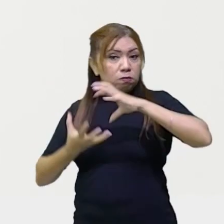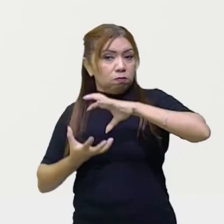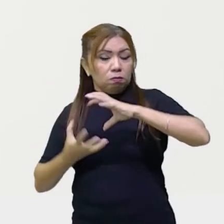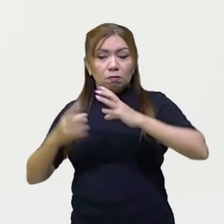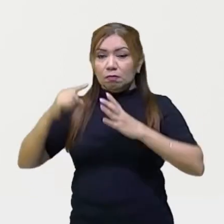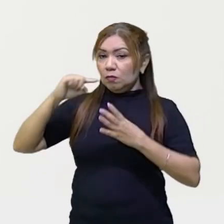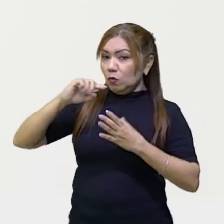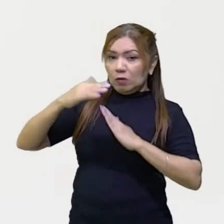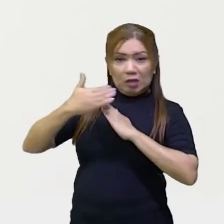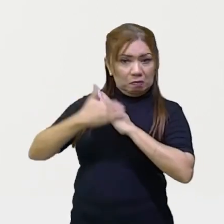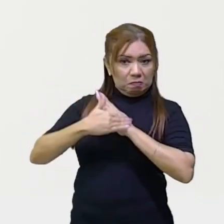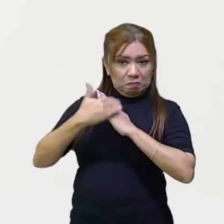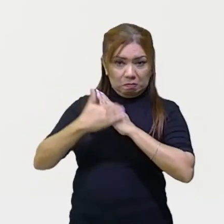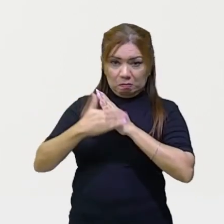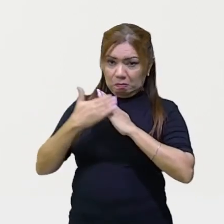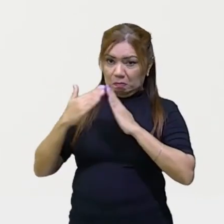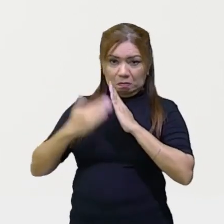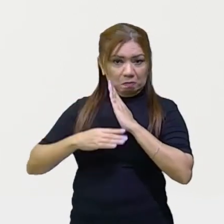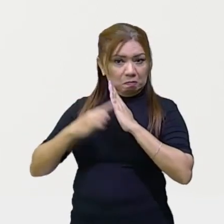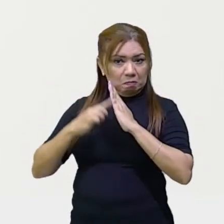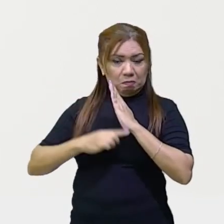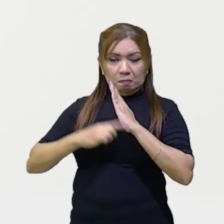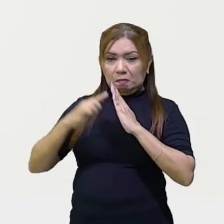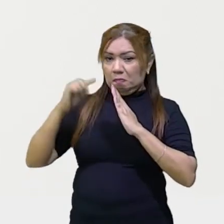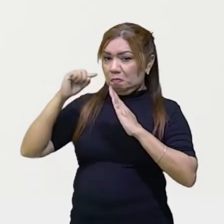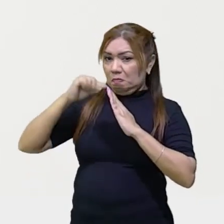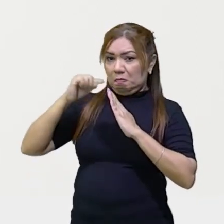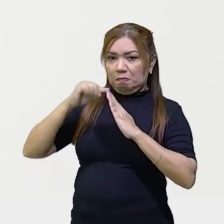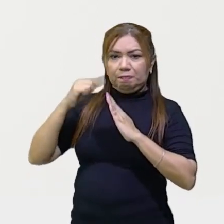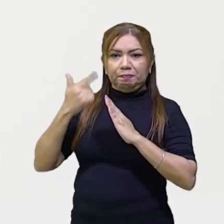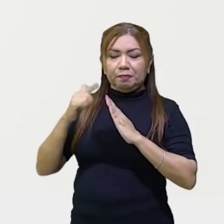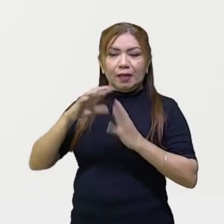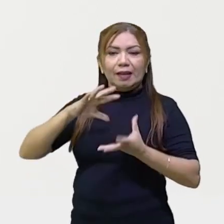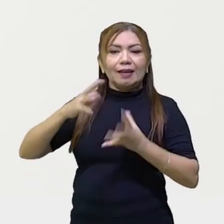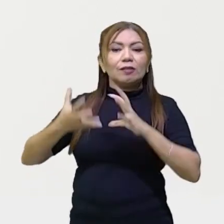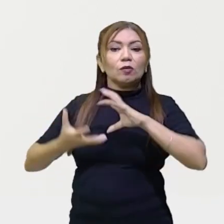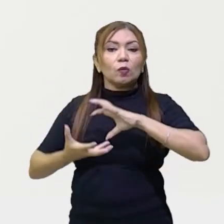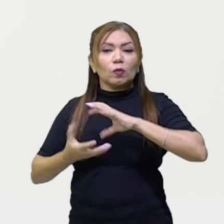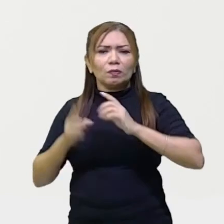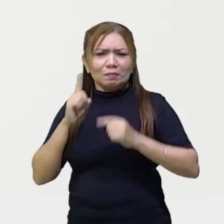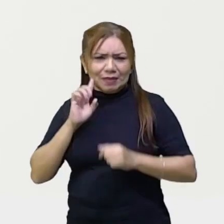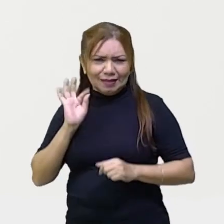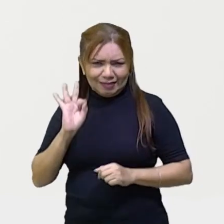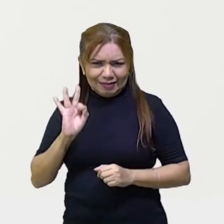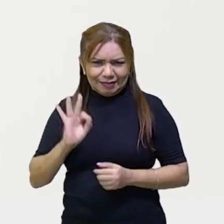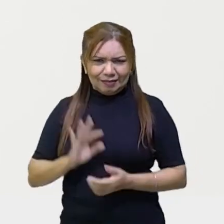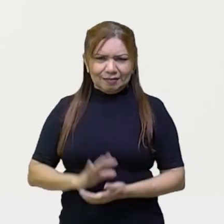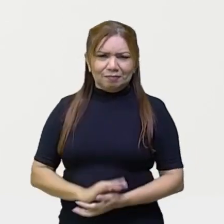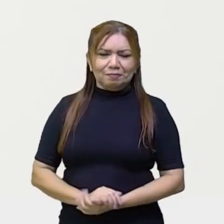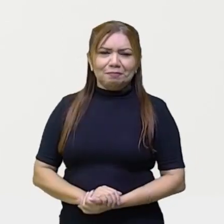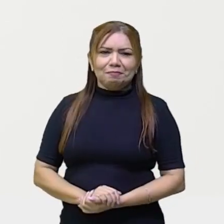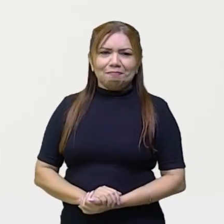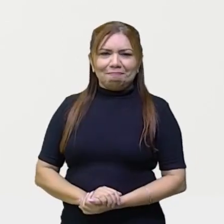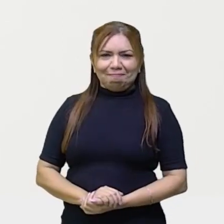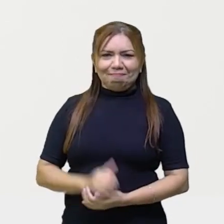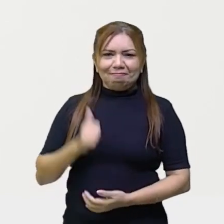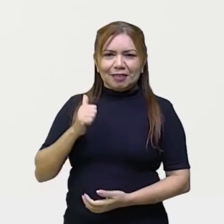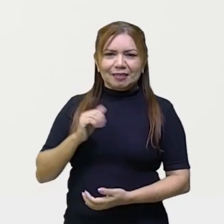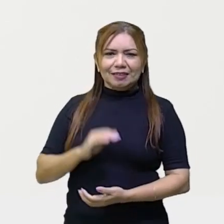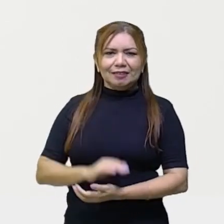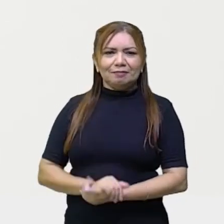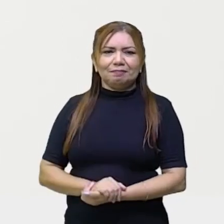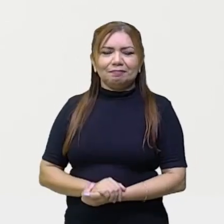versus não tem arestas Ok beleza olha só que show Bacana